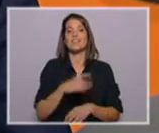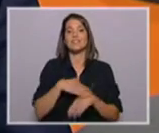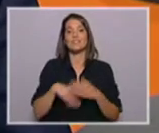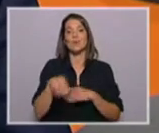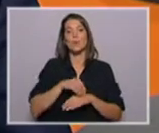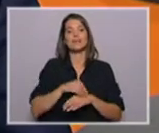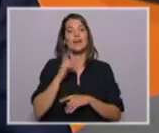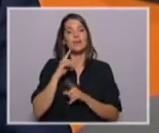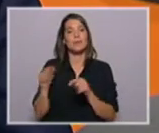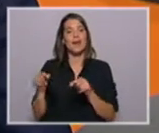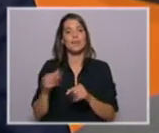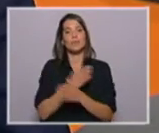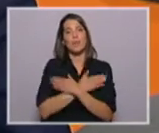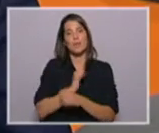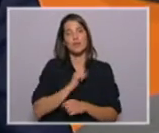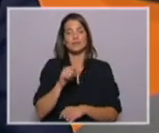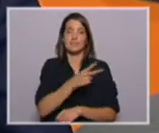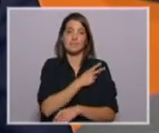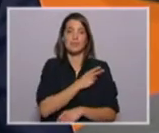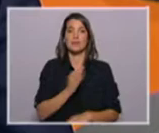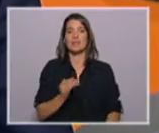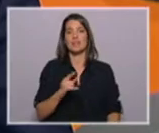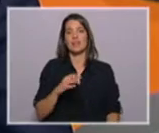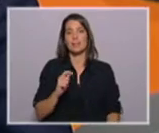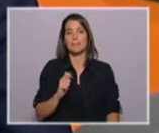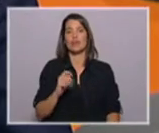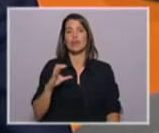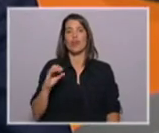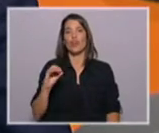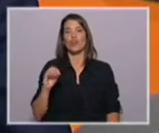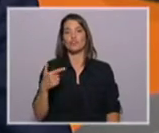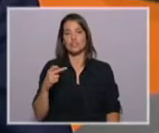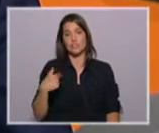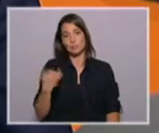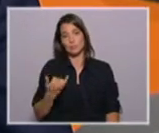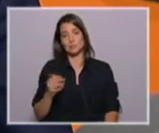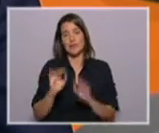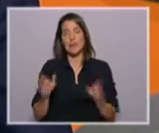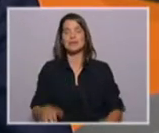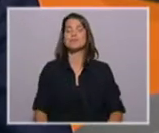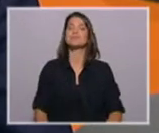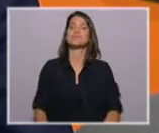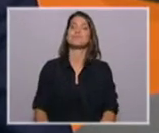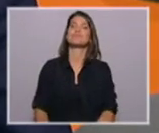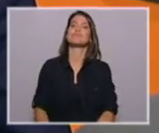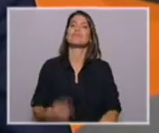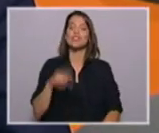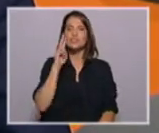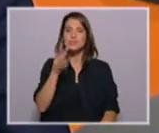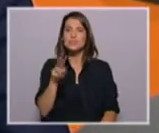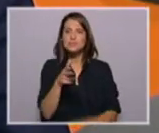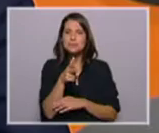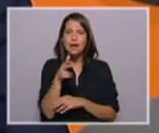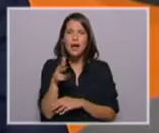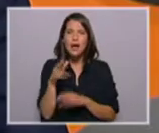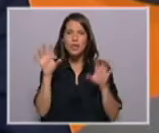meu amigo e o meu chefe, o Luís Filipe Costa, eu era o segundo, evidentemente, nós víamos umas imagens muito